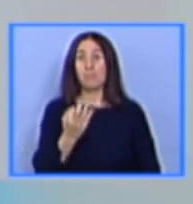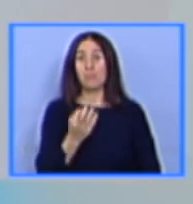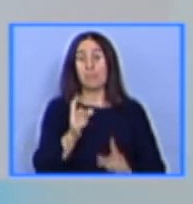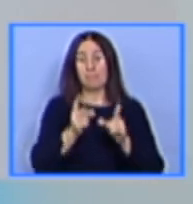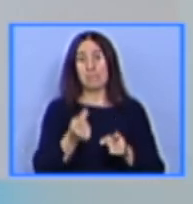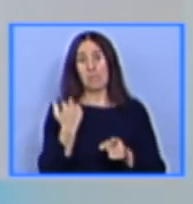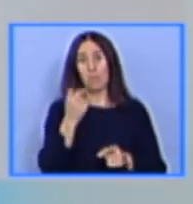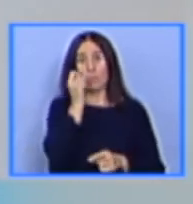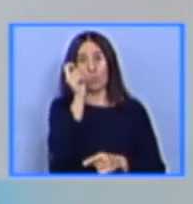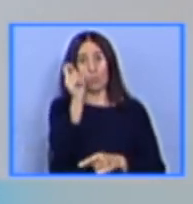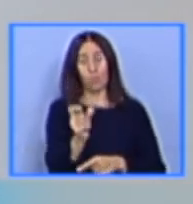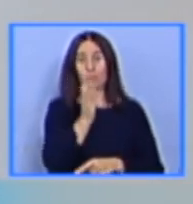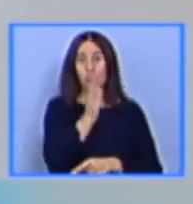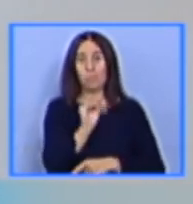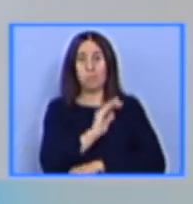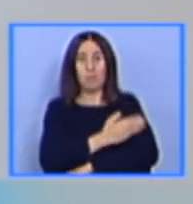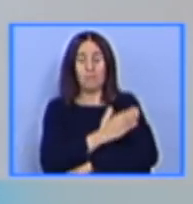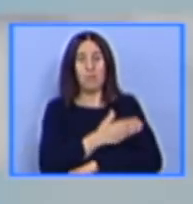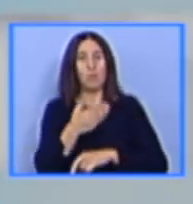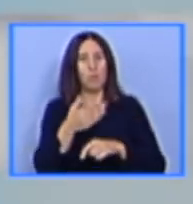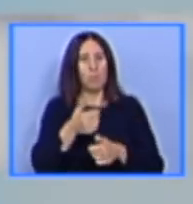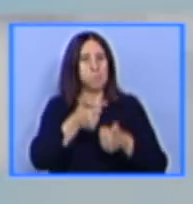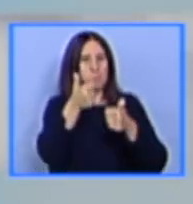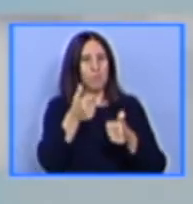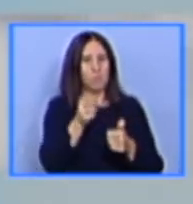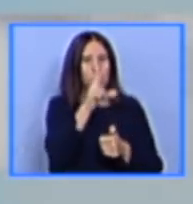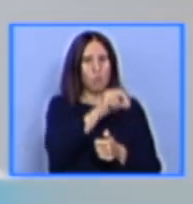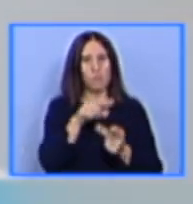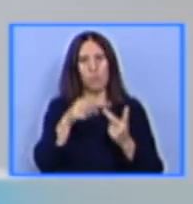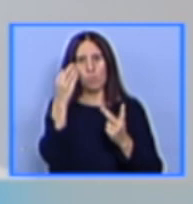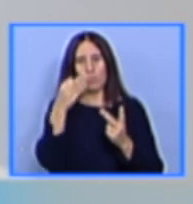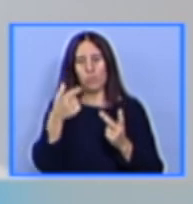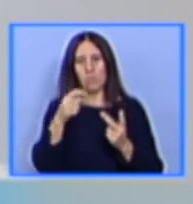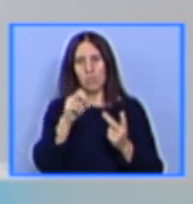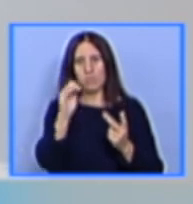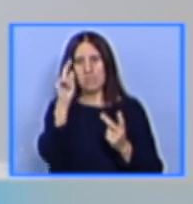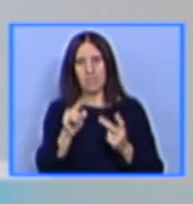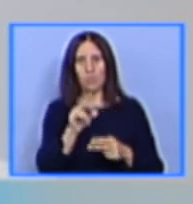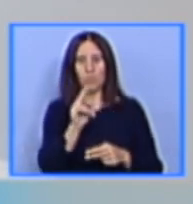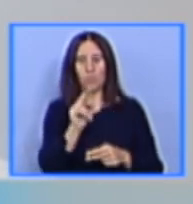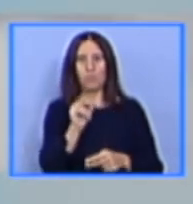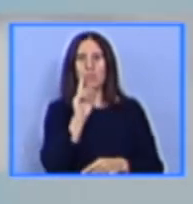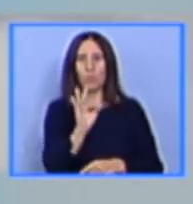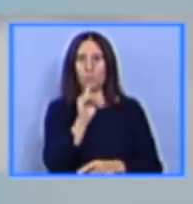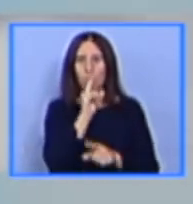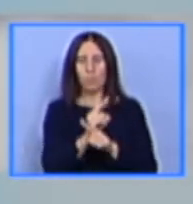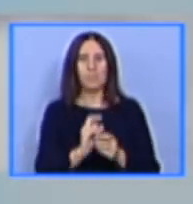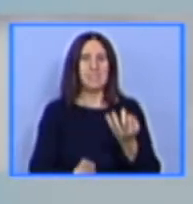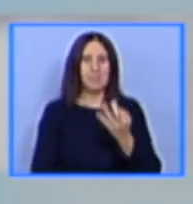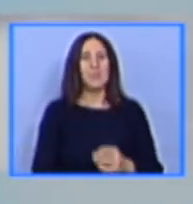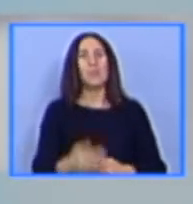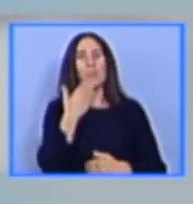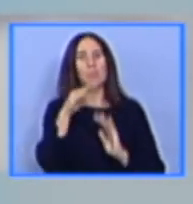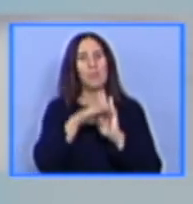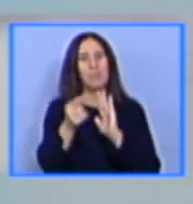pouco o António Pinheiro Torres, em Aveiro, no Cais da Fonte Nova, não é? E no Porto, no Terreiro da Sé, tudo no dia 4 de novembro. Exatamente. António, muito obrigado por ter estado aqui no programa